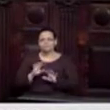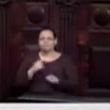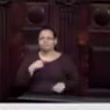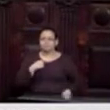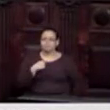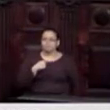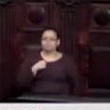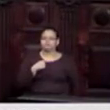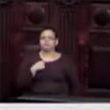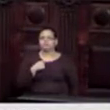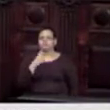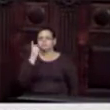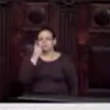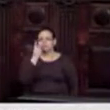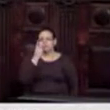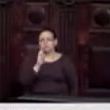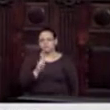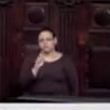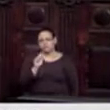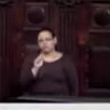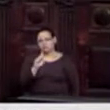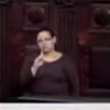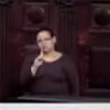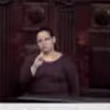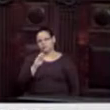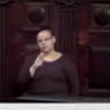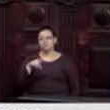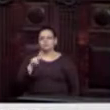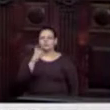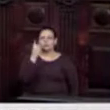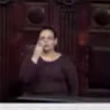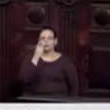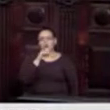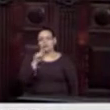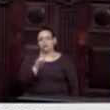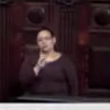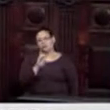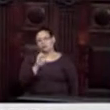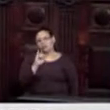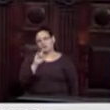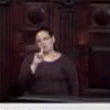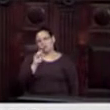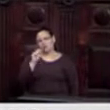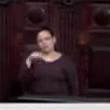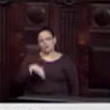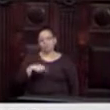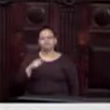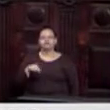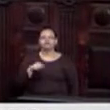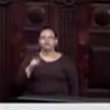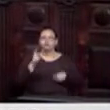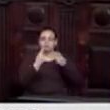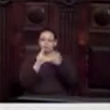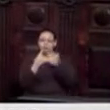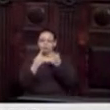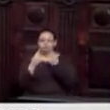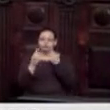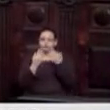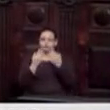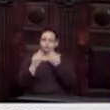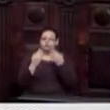eu, deputado Valdeque Carneiro e a deputada Zeidana, nos reunimos ainda há pouco, debatendo dois